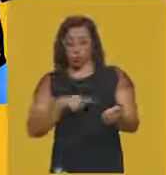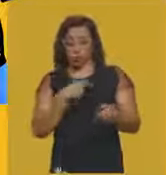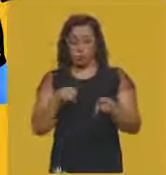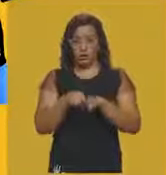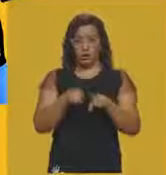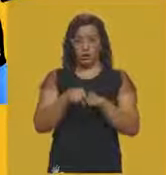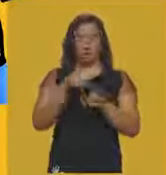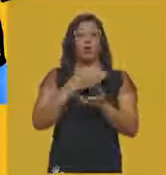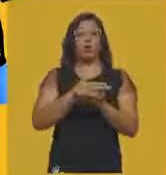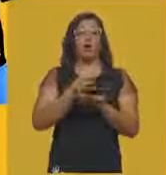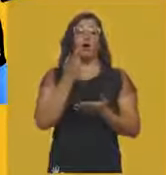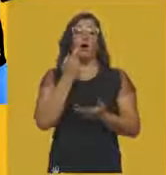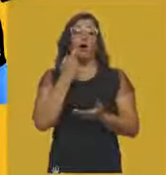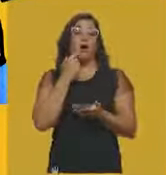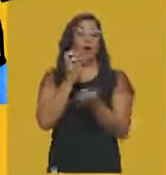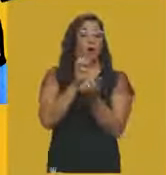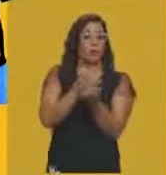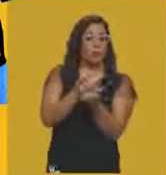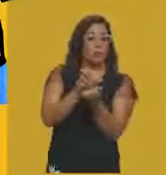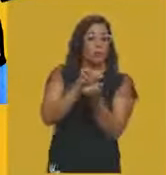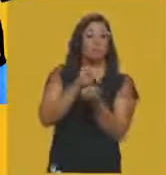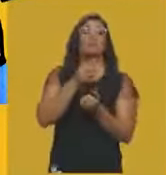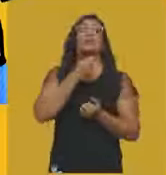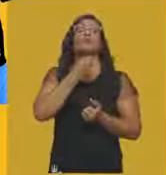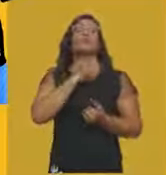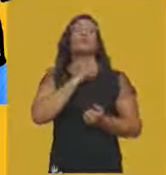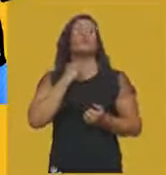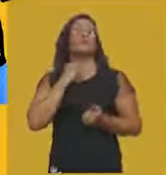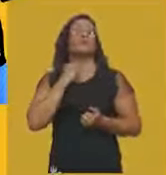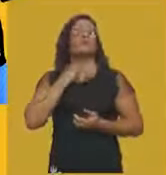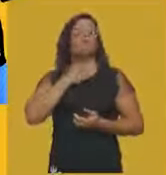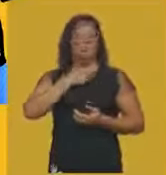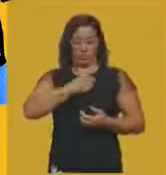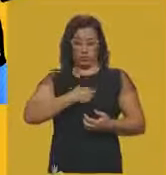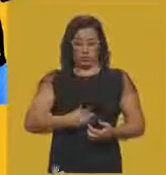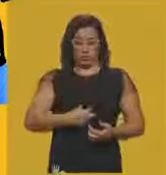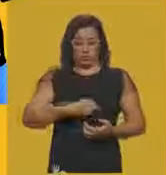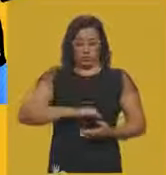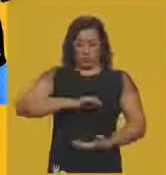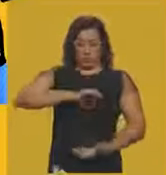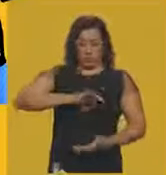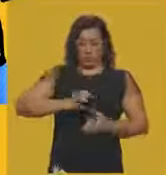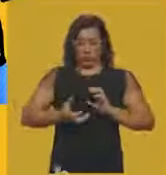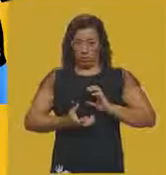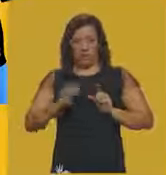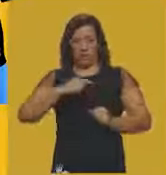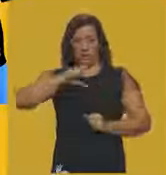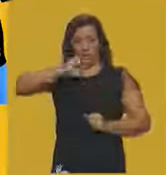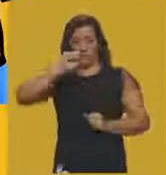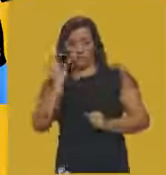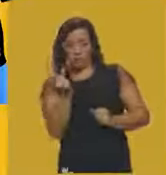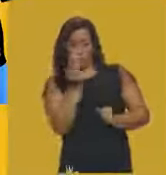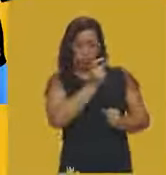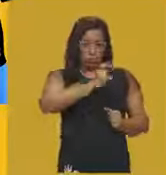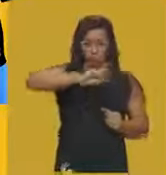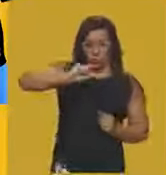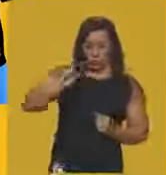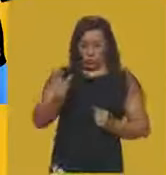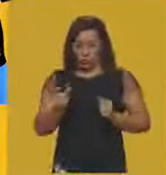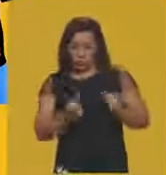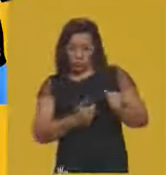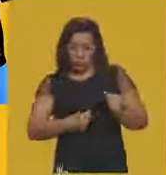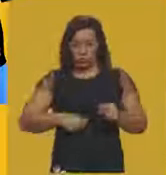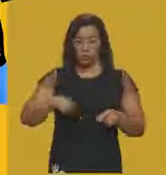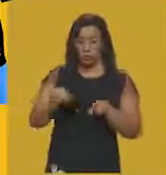boca, faringe, esôfago, estômago, intestino delgado, intestino grosso,